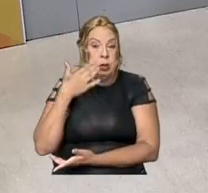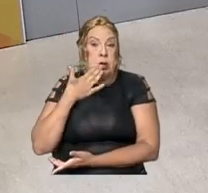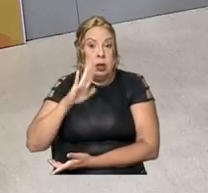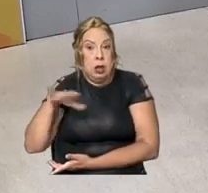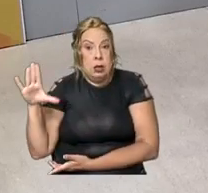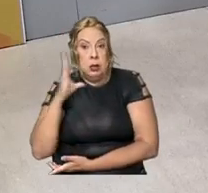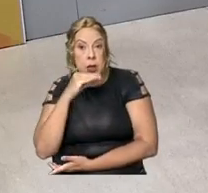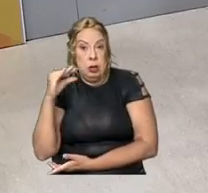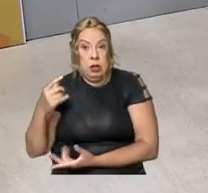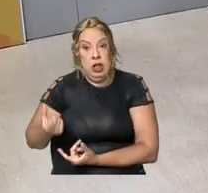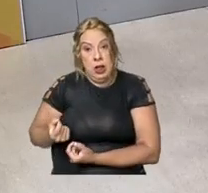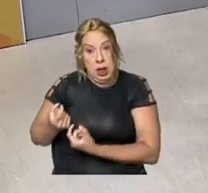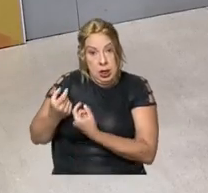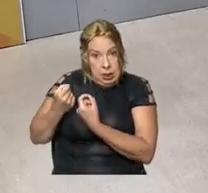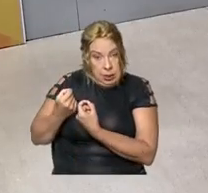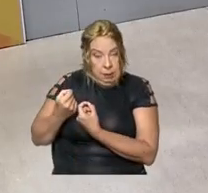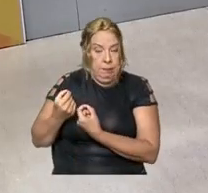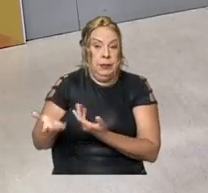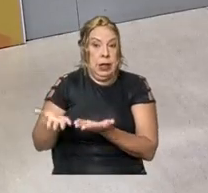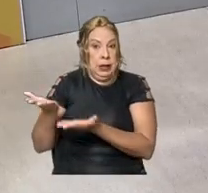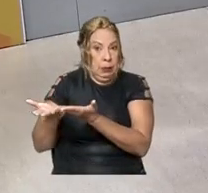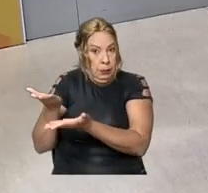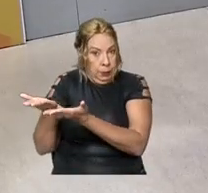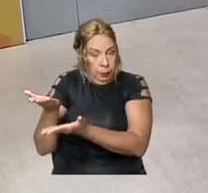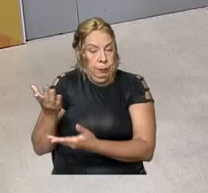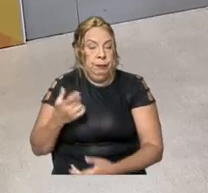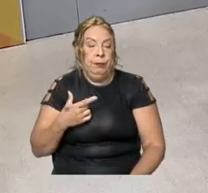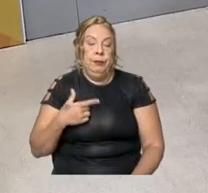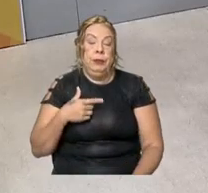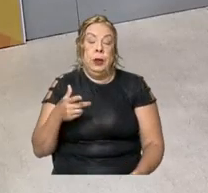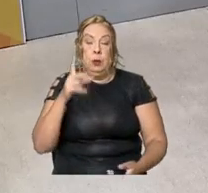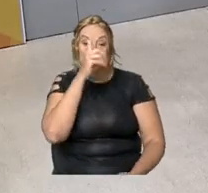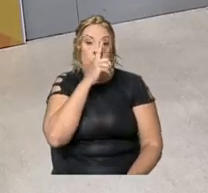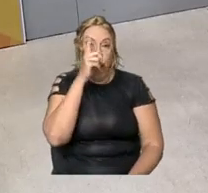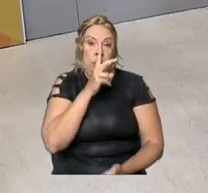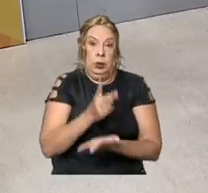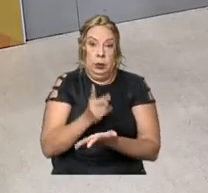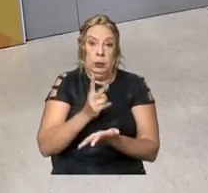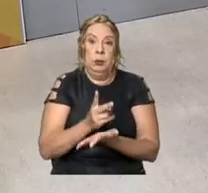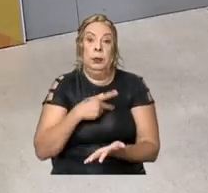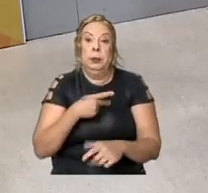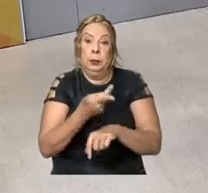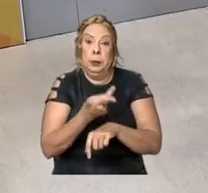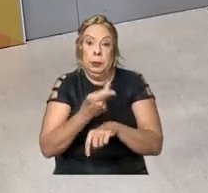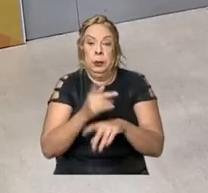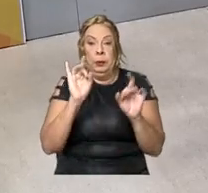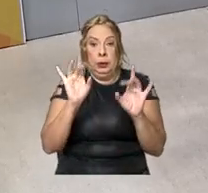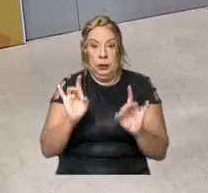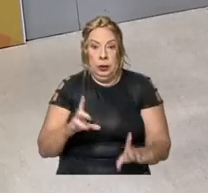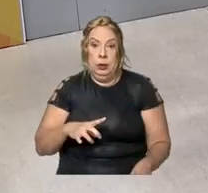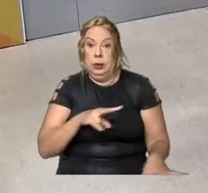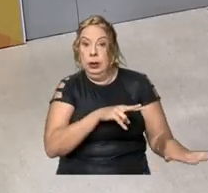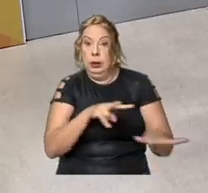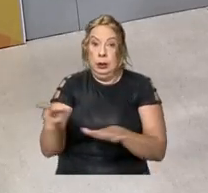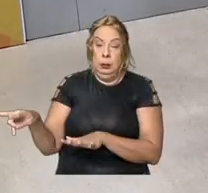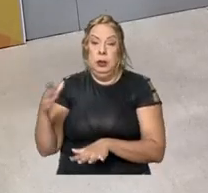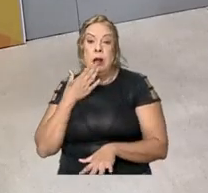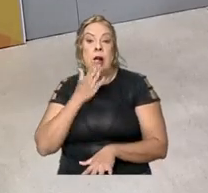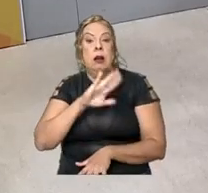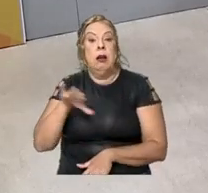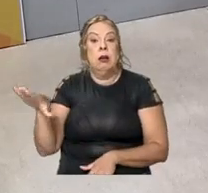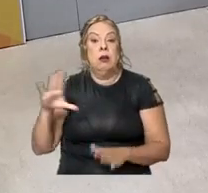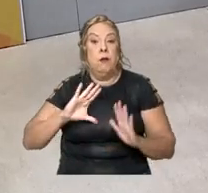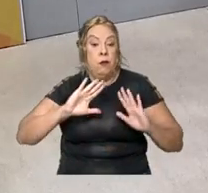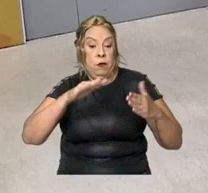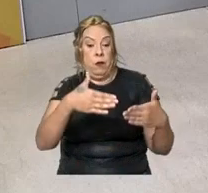prêmios incríveis. Isso mesmo. Todo domingão, você sabe, prêmios incríveis. Esse é o domingão especial da Semana das Crianças, com a premiação